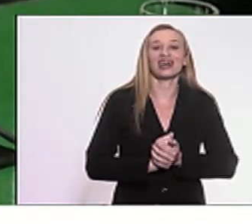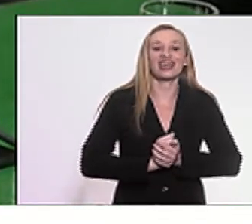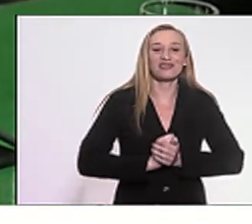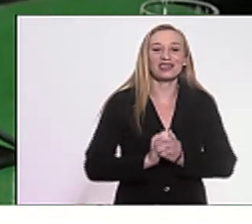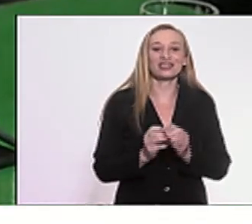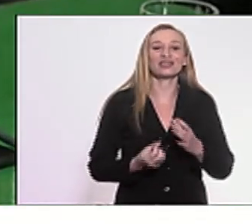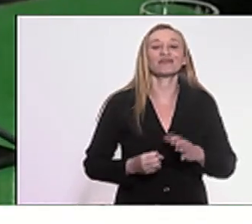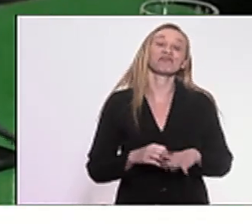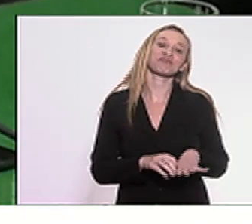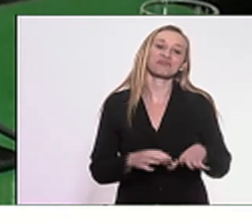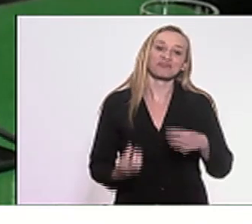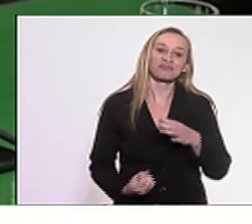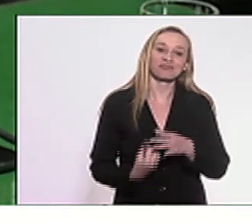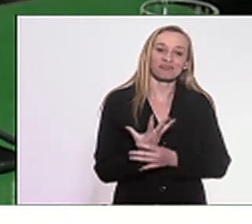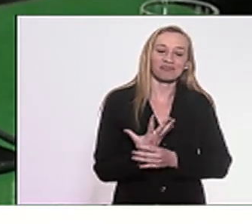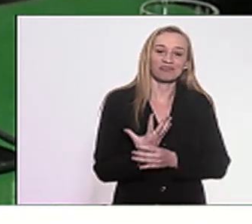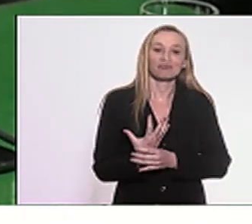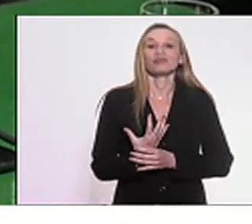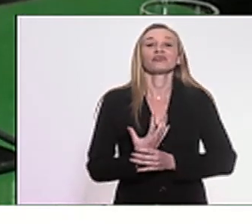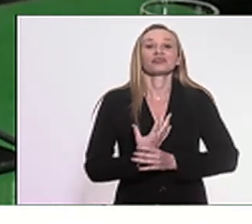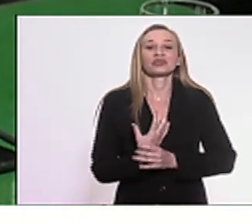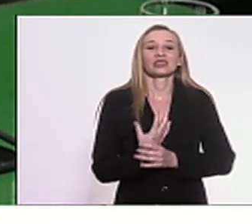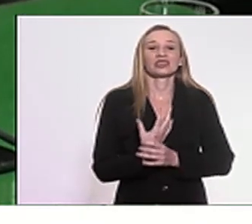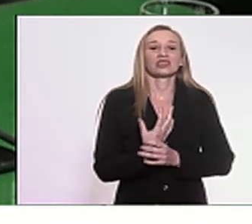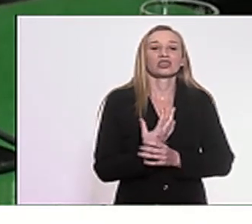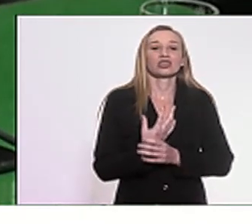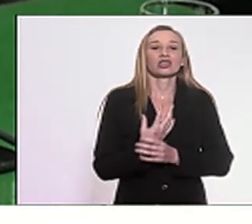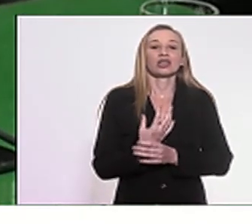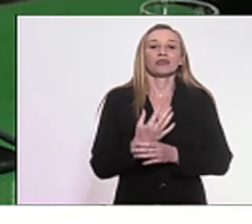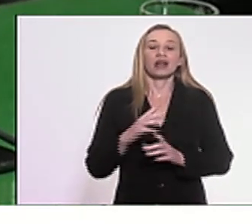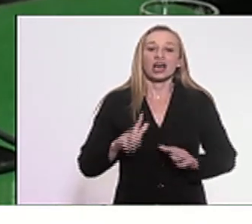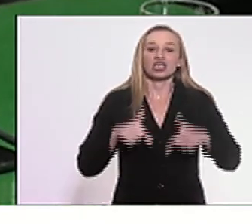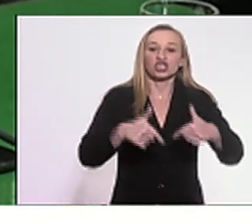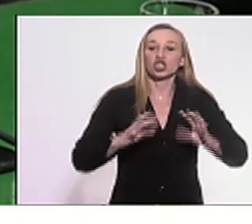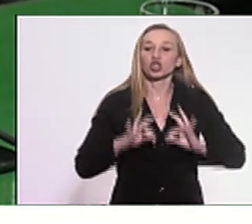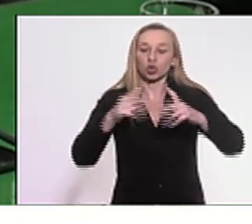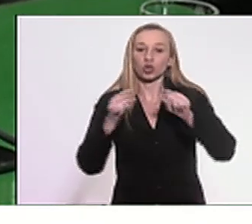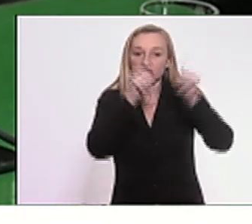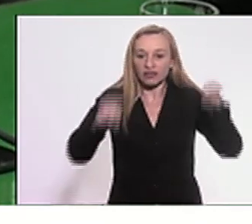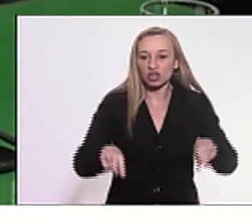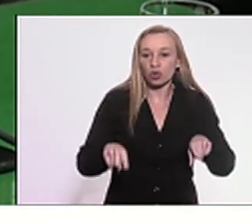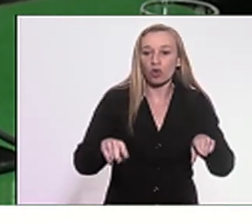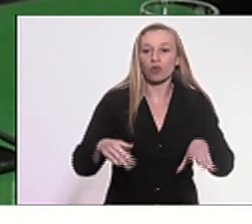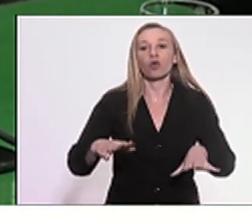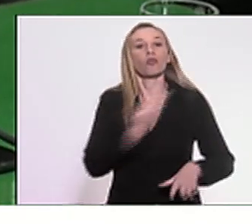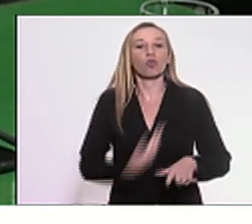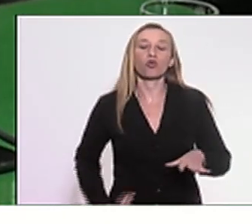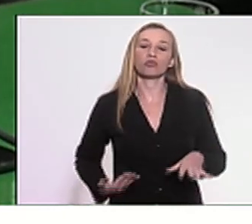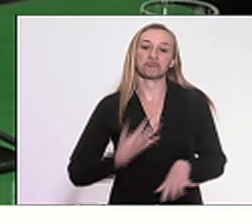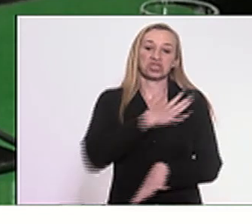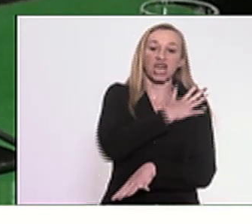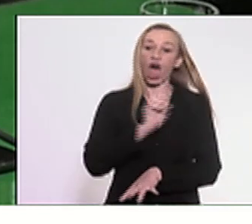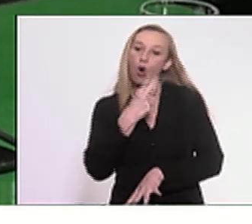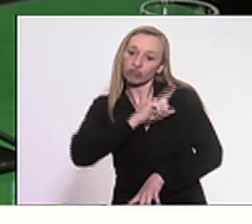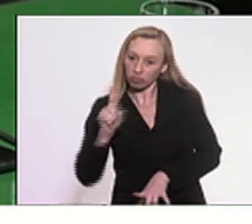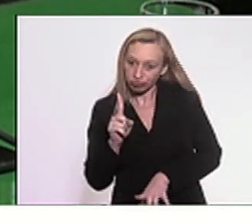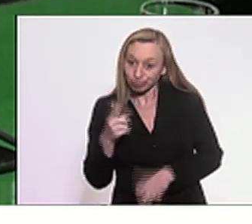criado para atingir todos os servidores públicos, seja eles militares ou não.